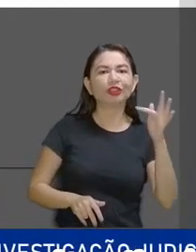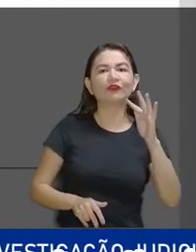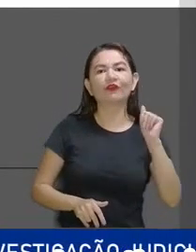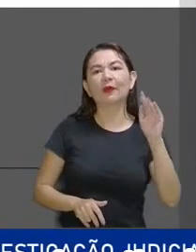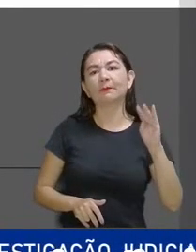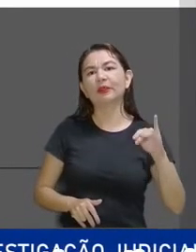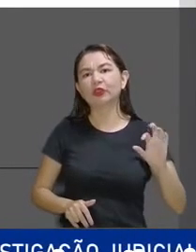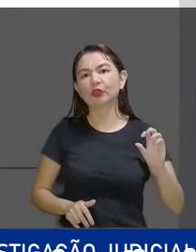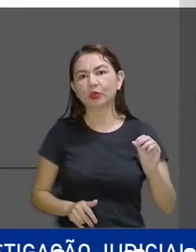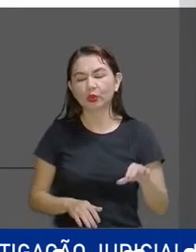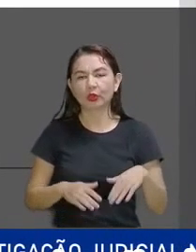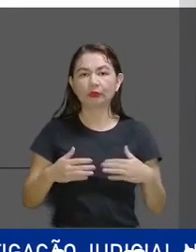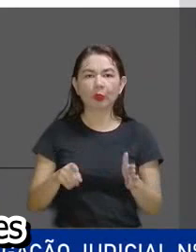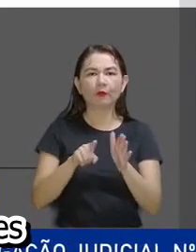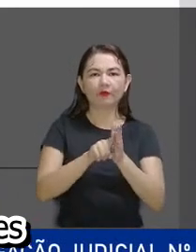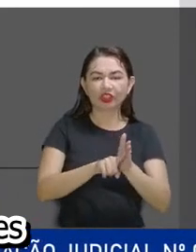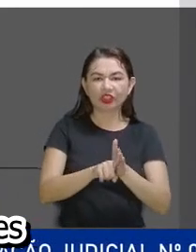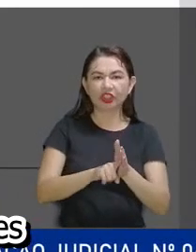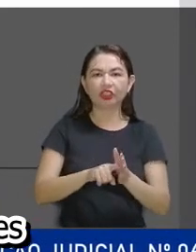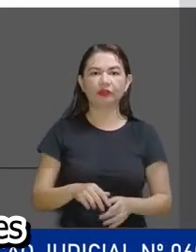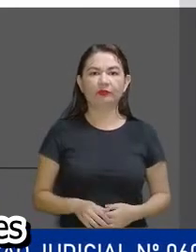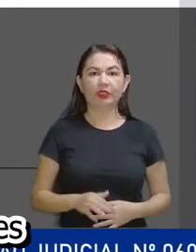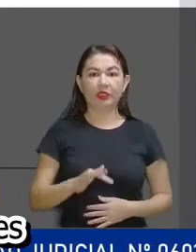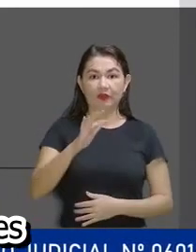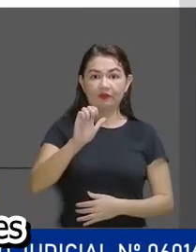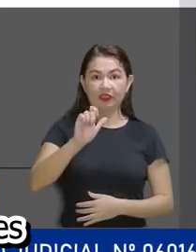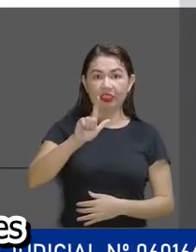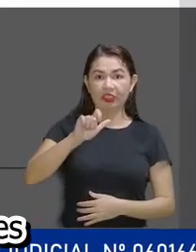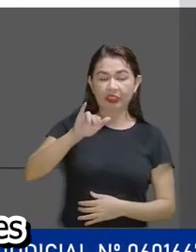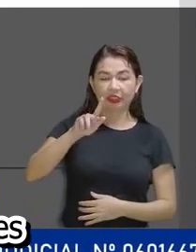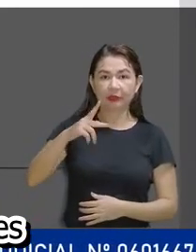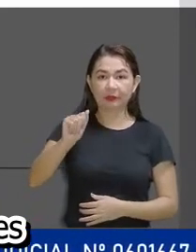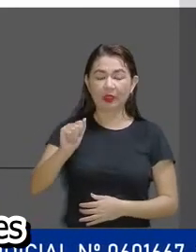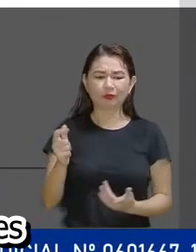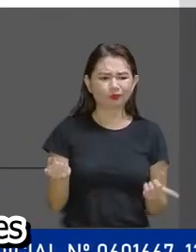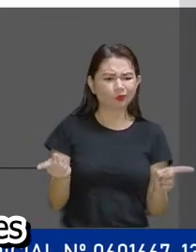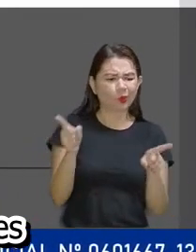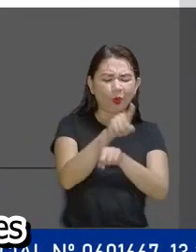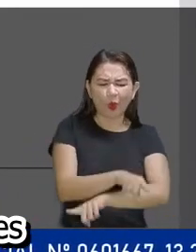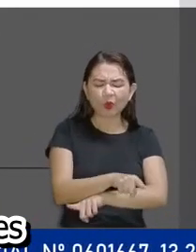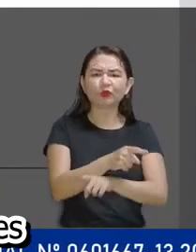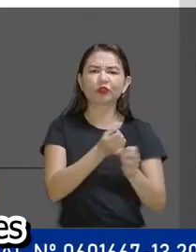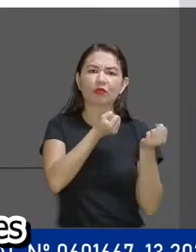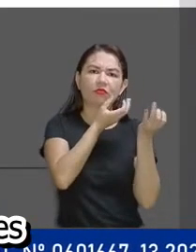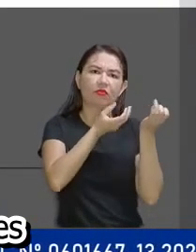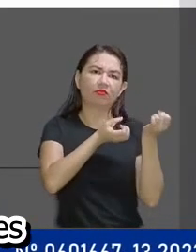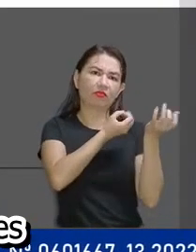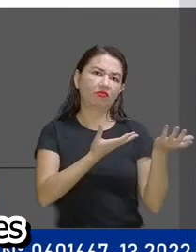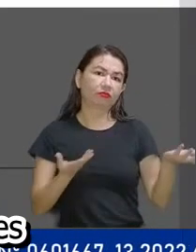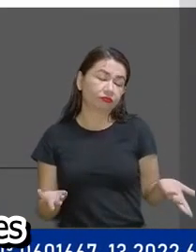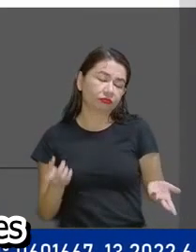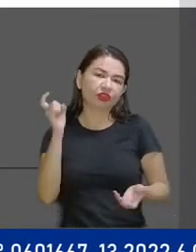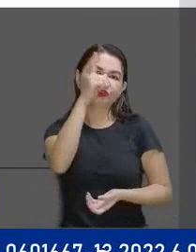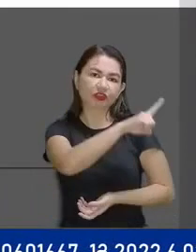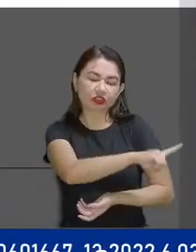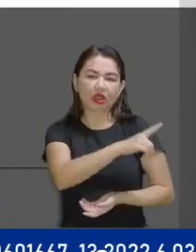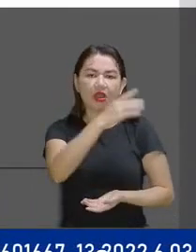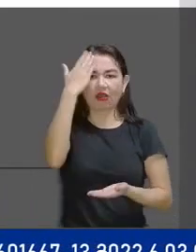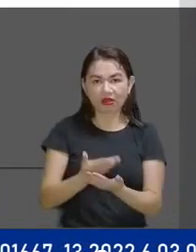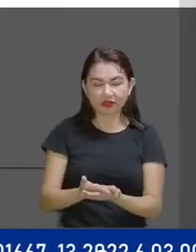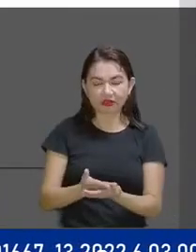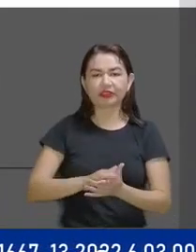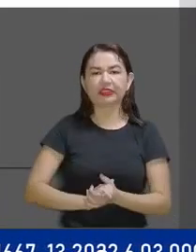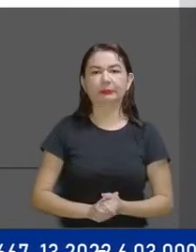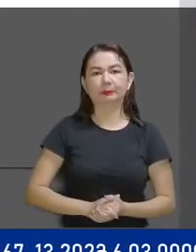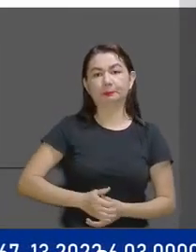Federal, pelos ora investigados, Felipe e Irlon observam-se inúmeras contradições e pouca credibilidade em seus relatos. A primeira